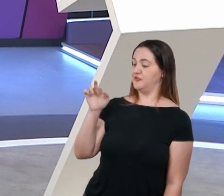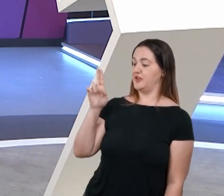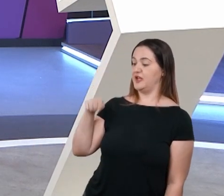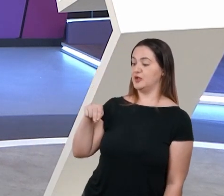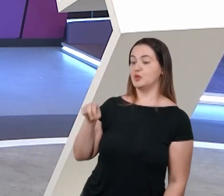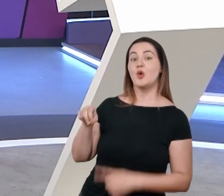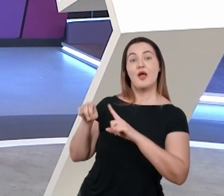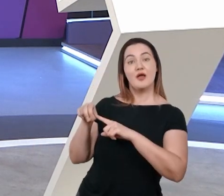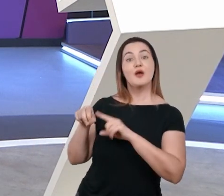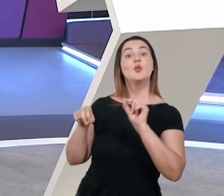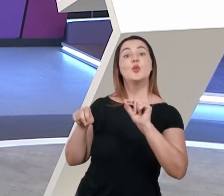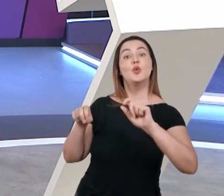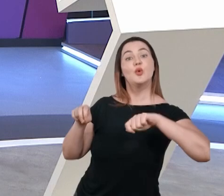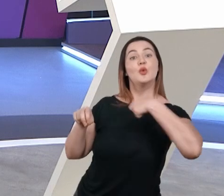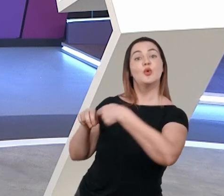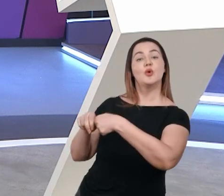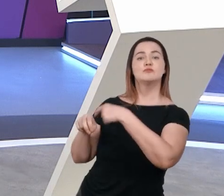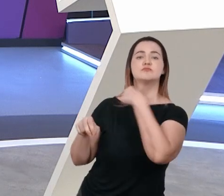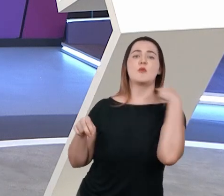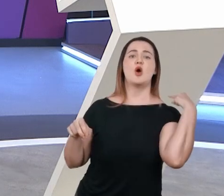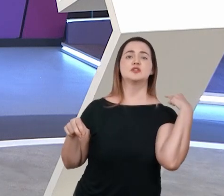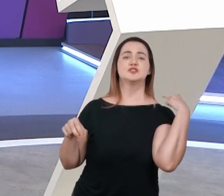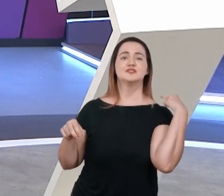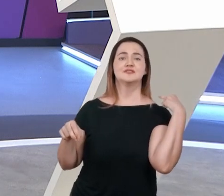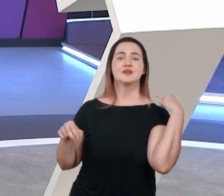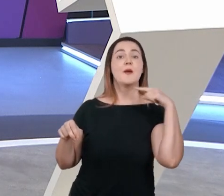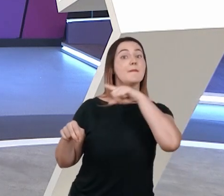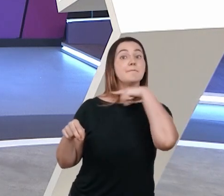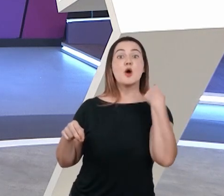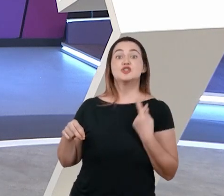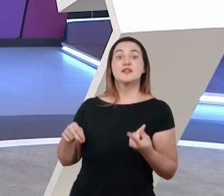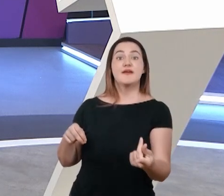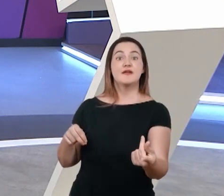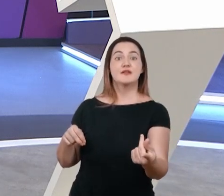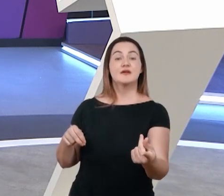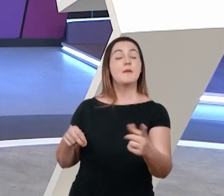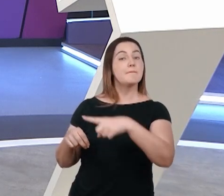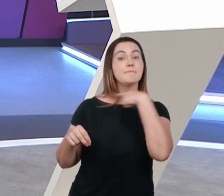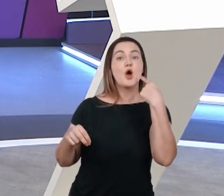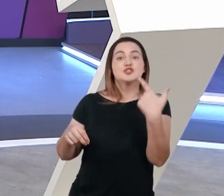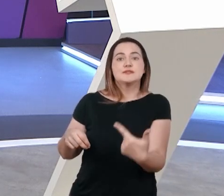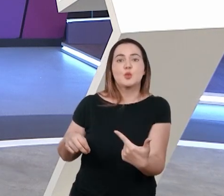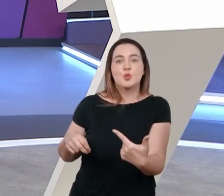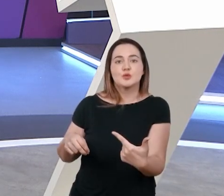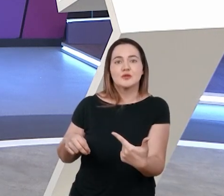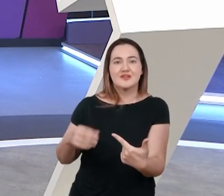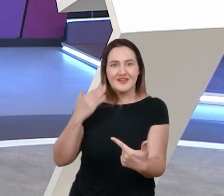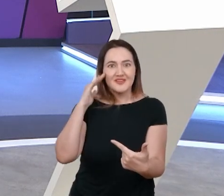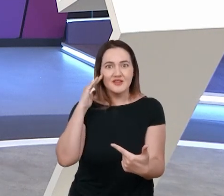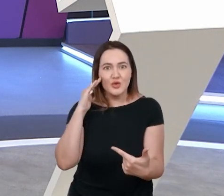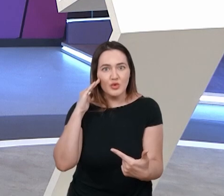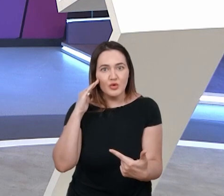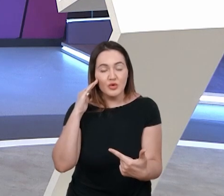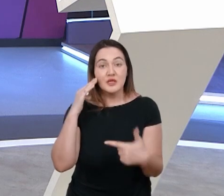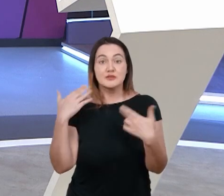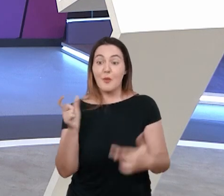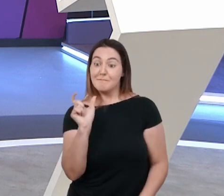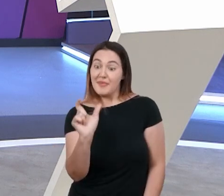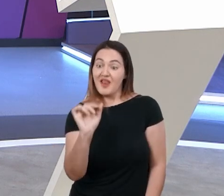que é o inferno? O inferno é a segunda morte. O inferno é a separação de Deus. O inferno é a desconexão do